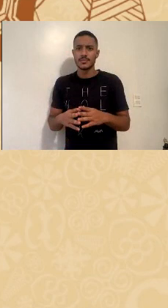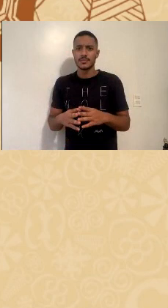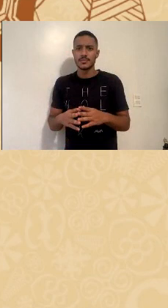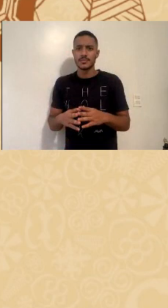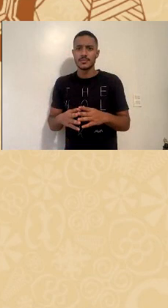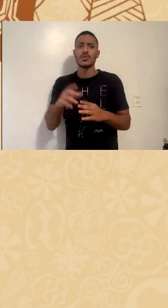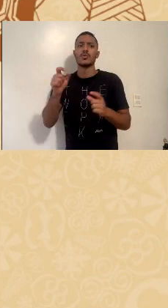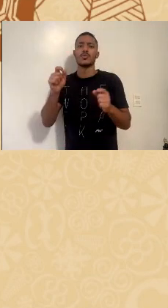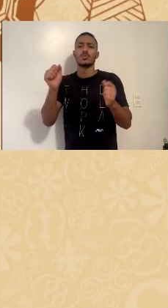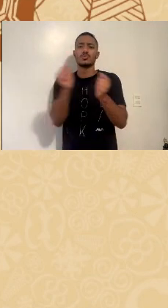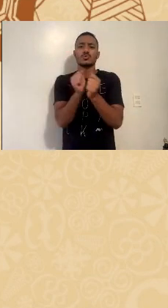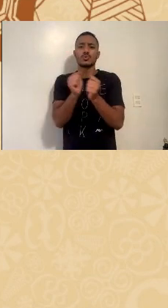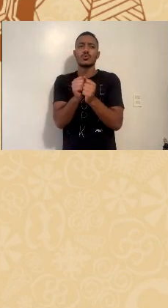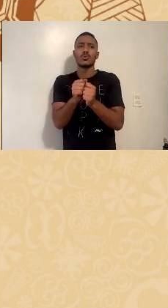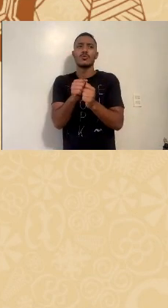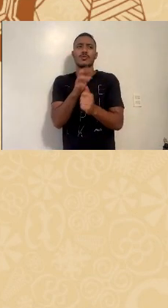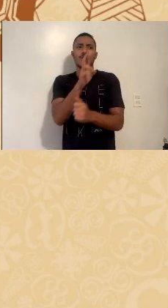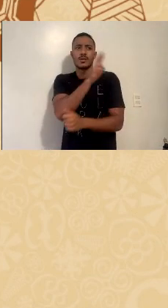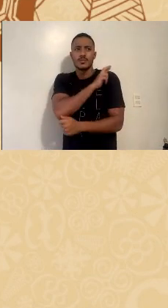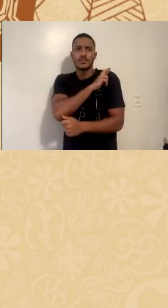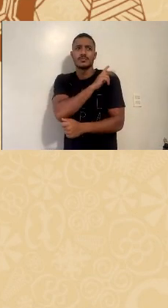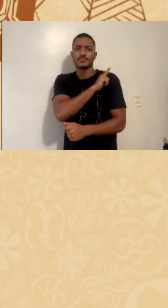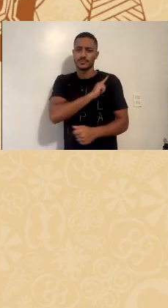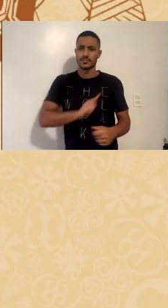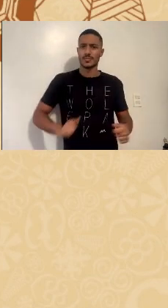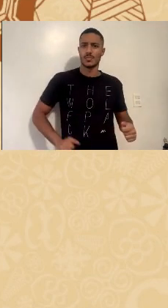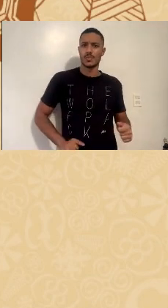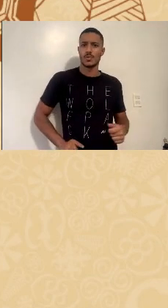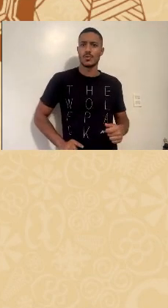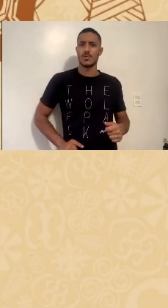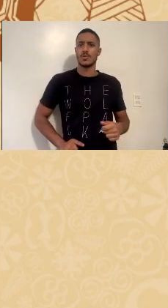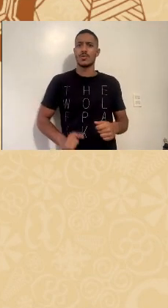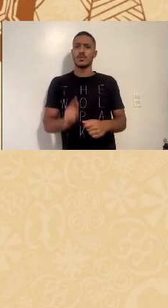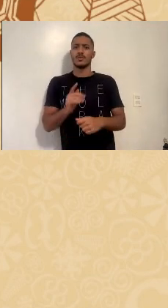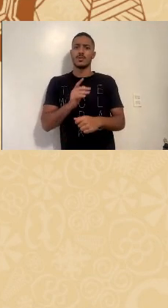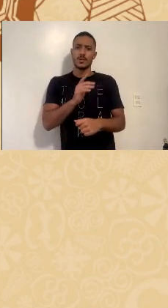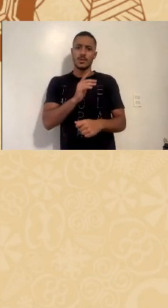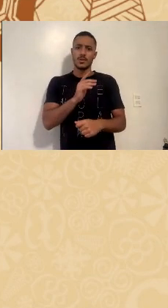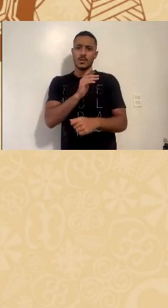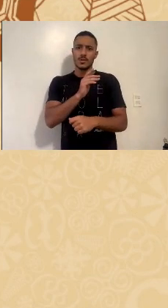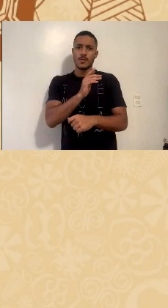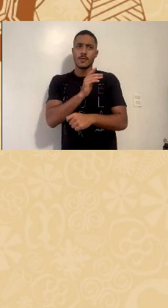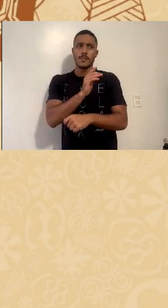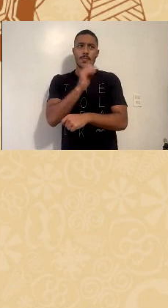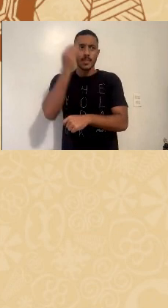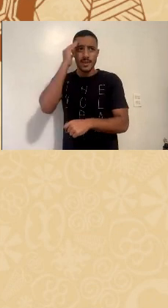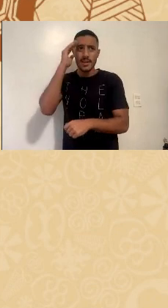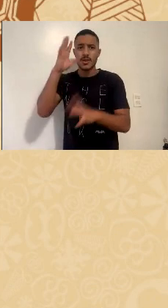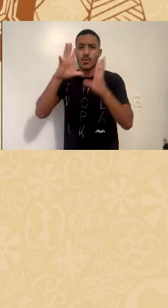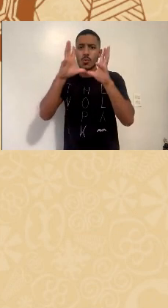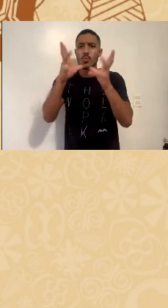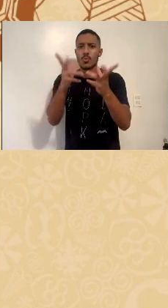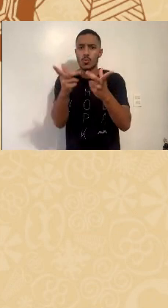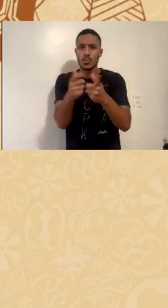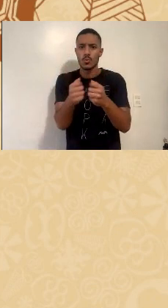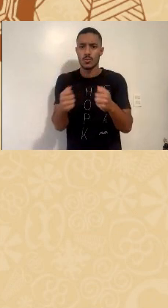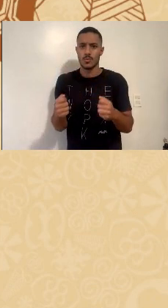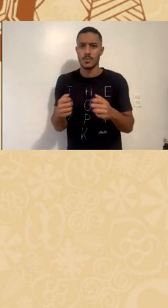da estrutura, para entender como motor, para entender o racismo que vem antes da raça, tem